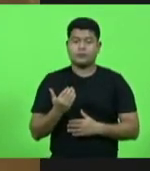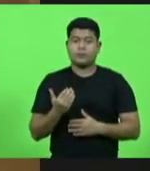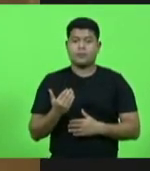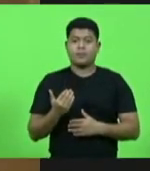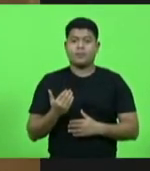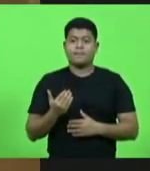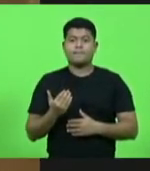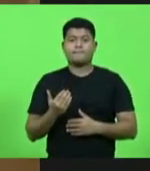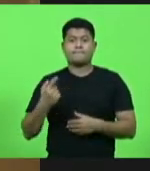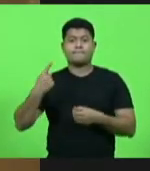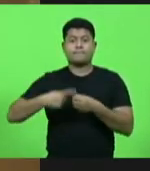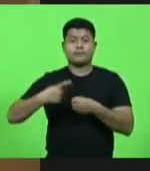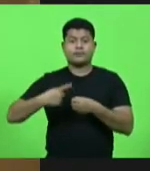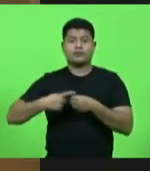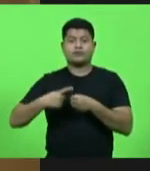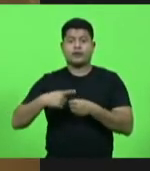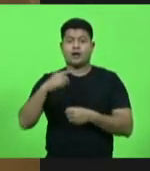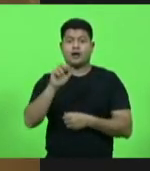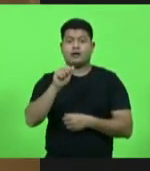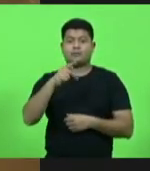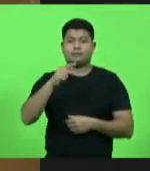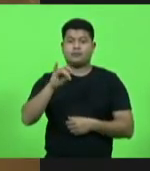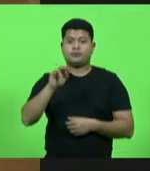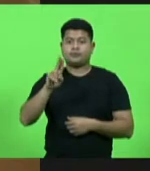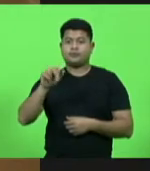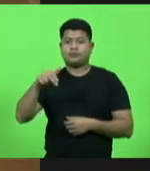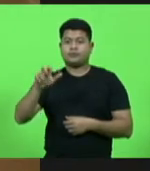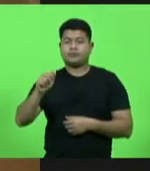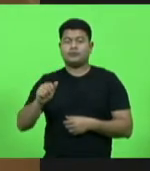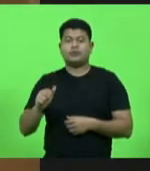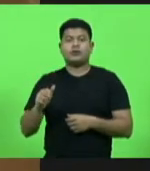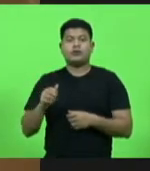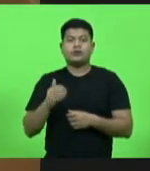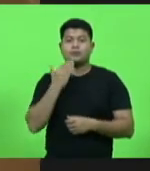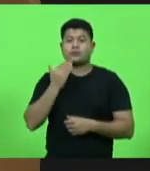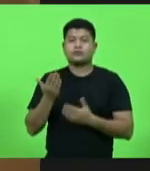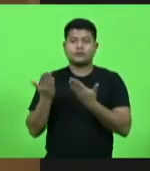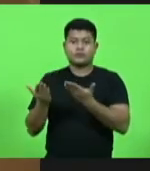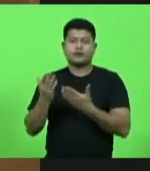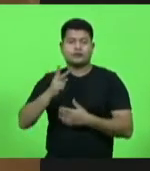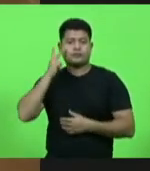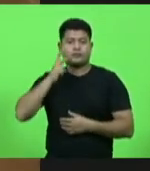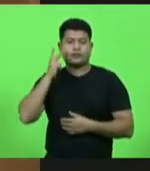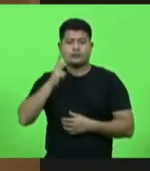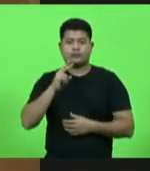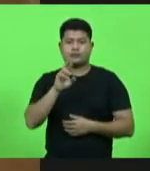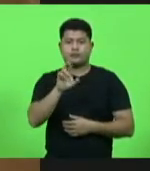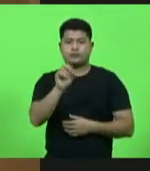da cidade de Apiúna, né, do vereador Rodrigo Buzzi e do prefeito Marcelo,